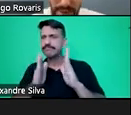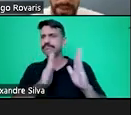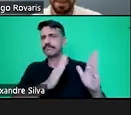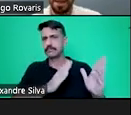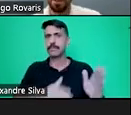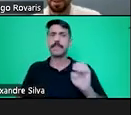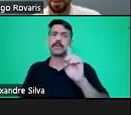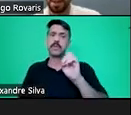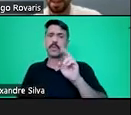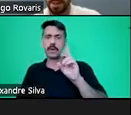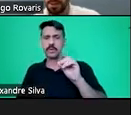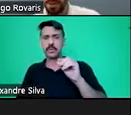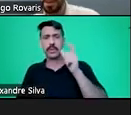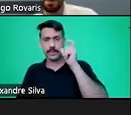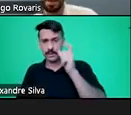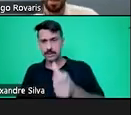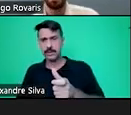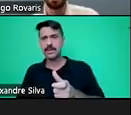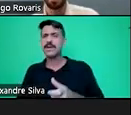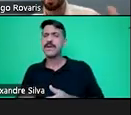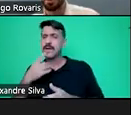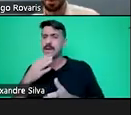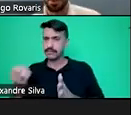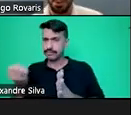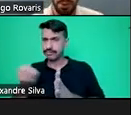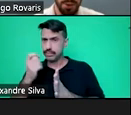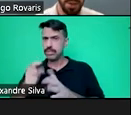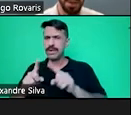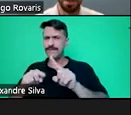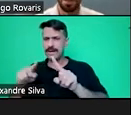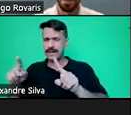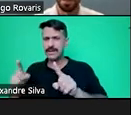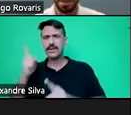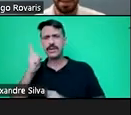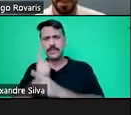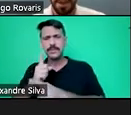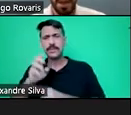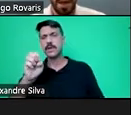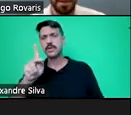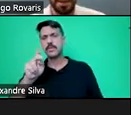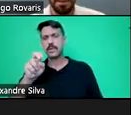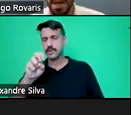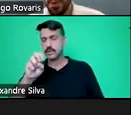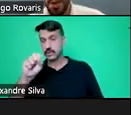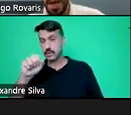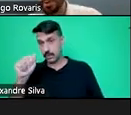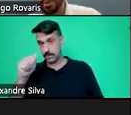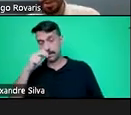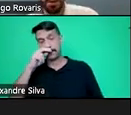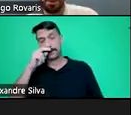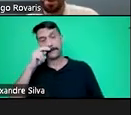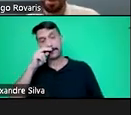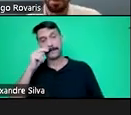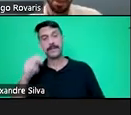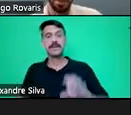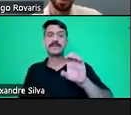Eduardo está mais interessado na validação dessa variável que captura esposoma, a Sibeli e o